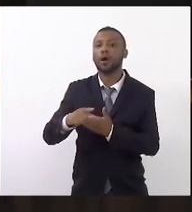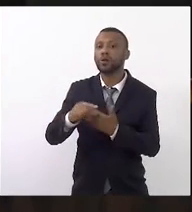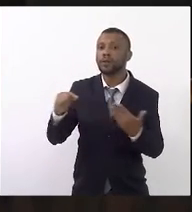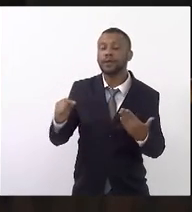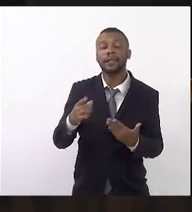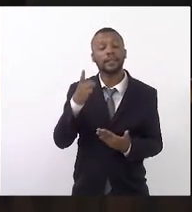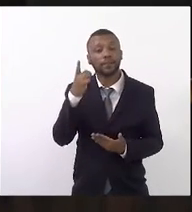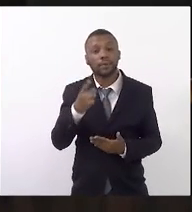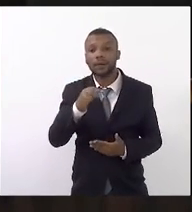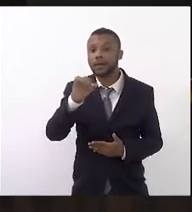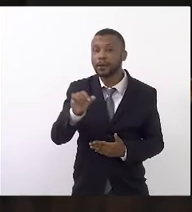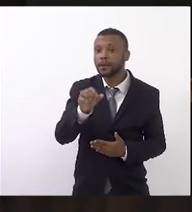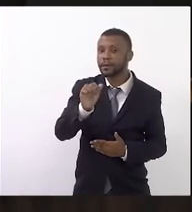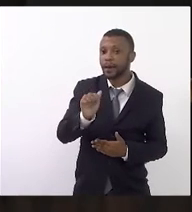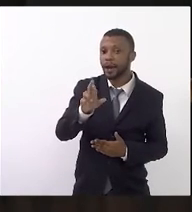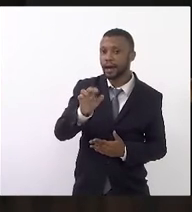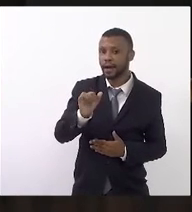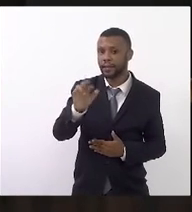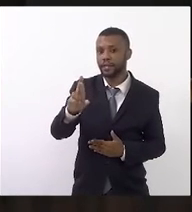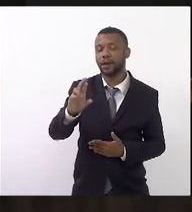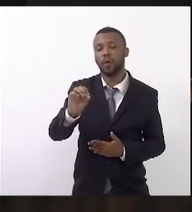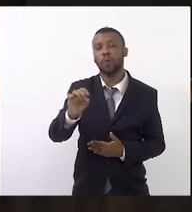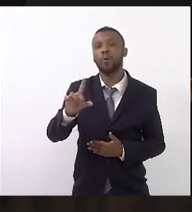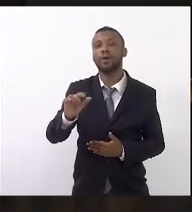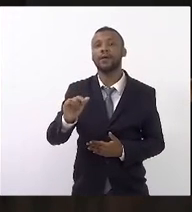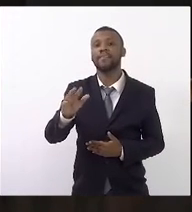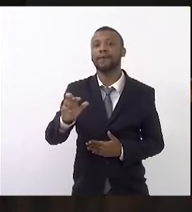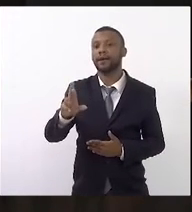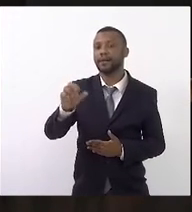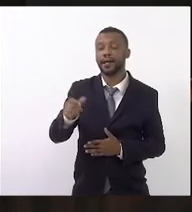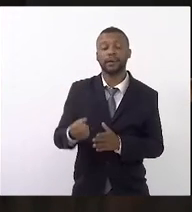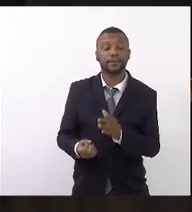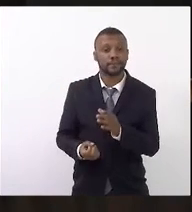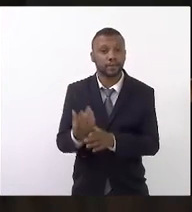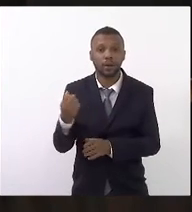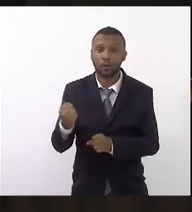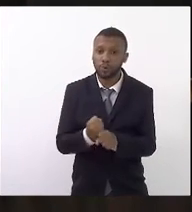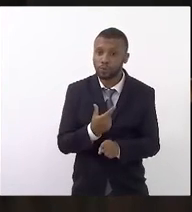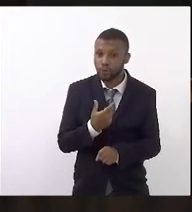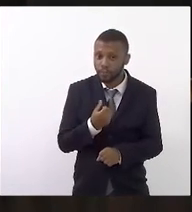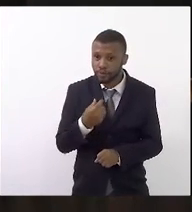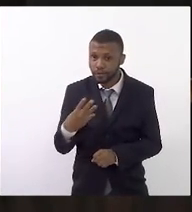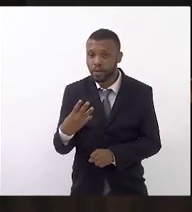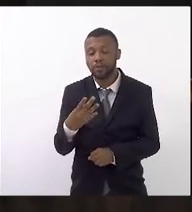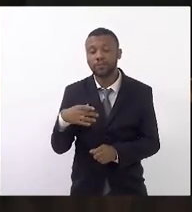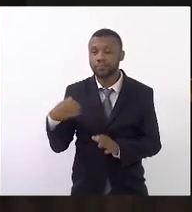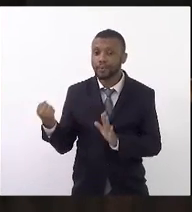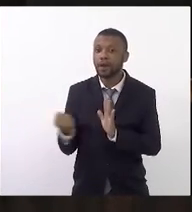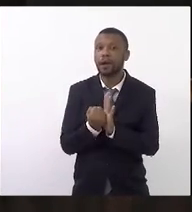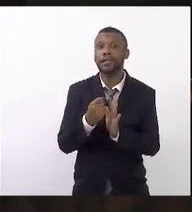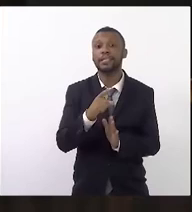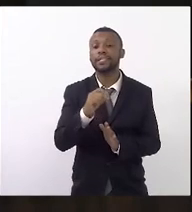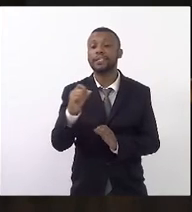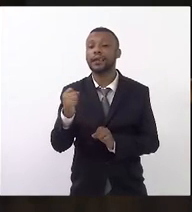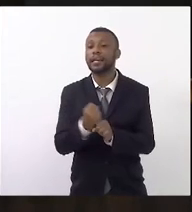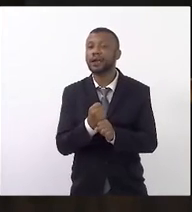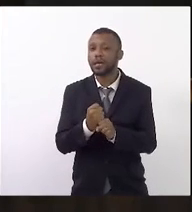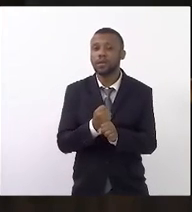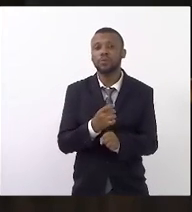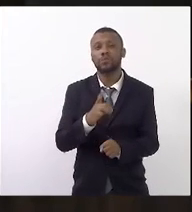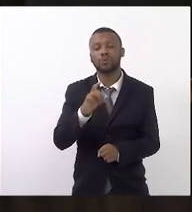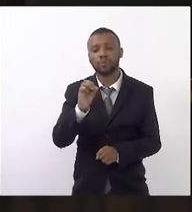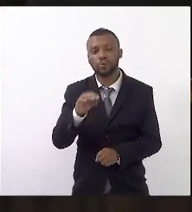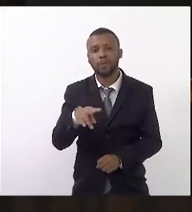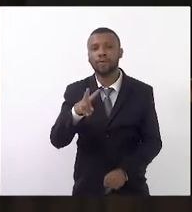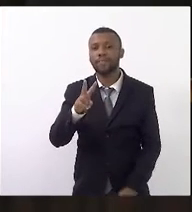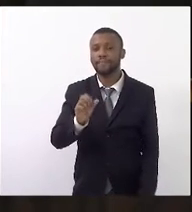Jari Oliveira, que institui no Estado o ano de 2023 como ano do centenário de Dom Valdir Calheiros